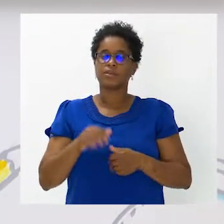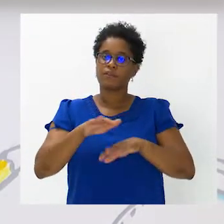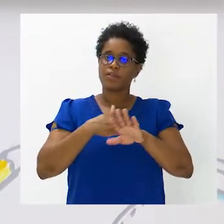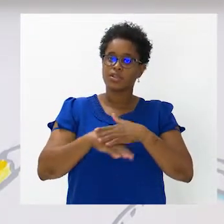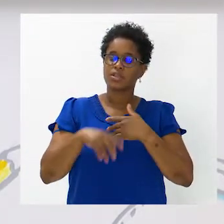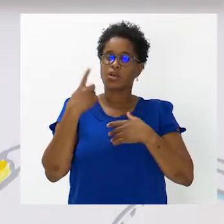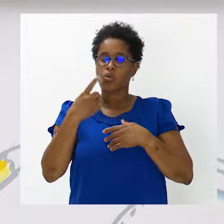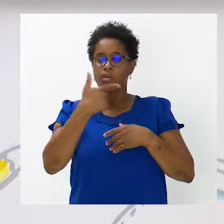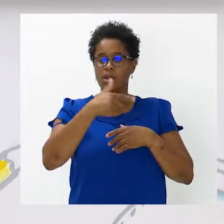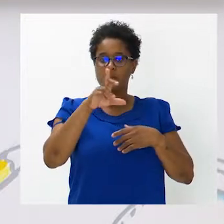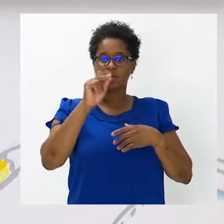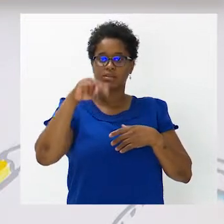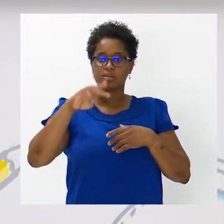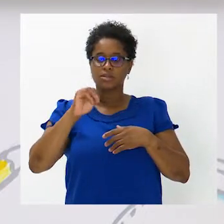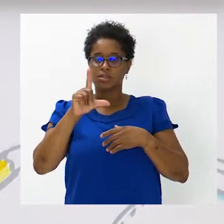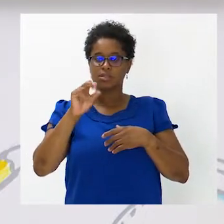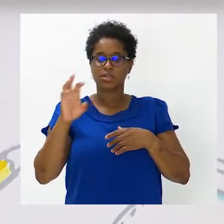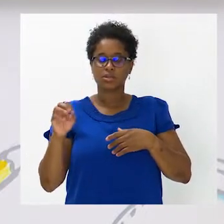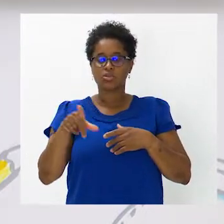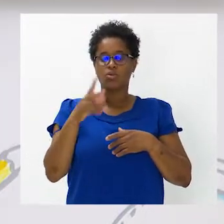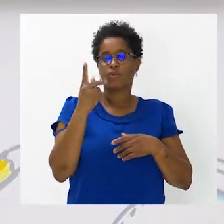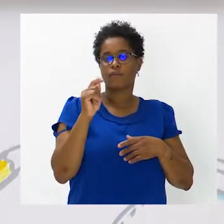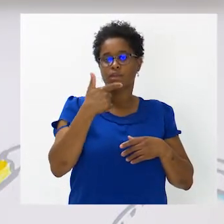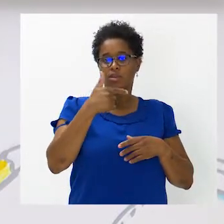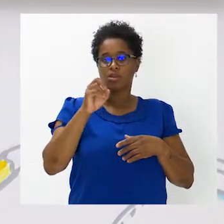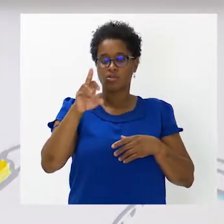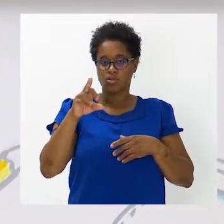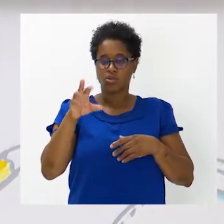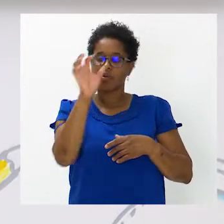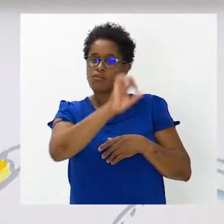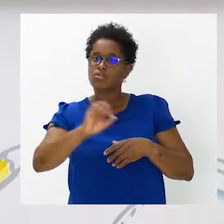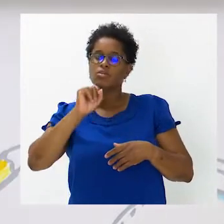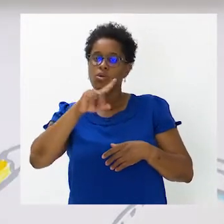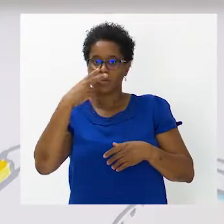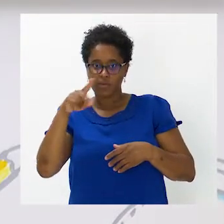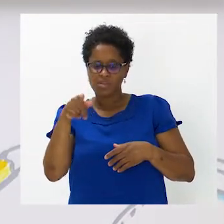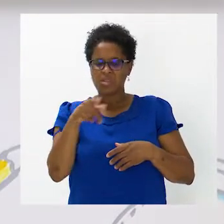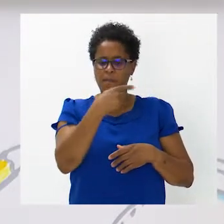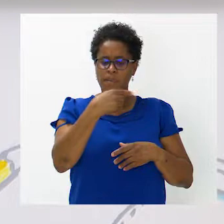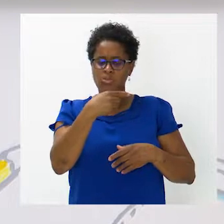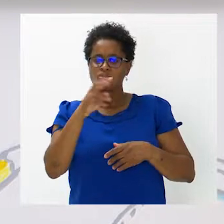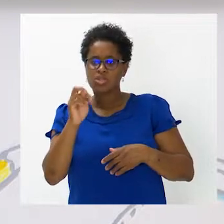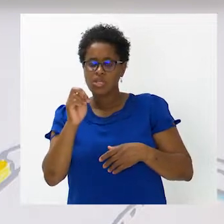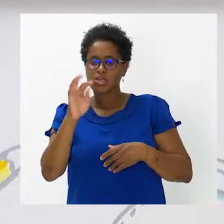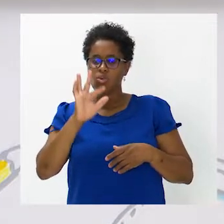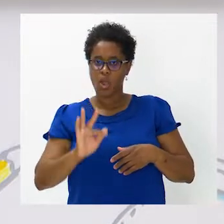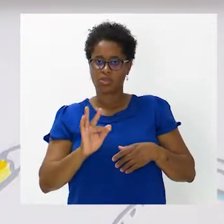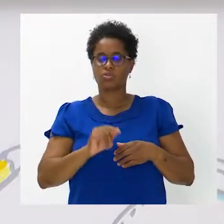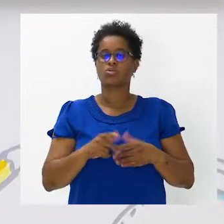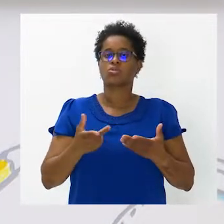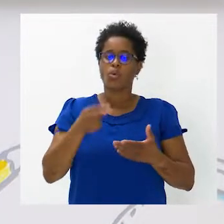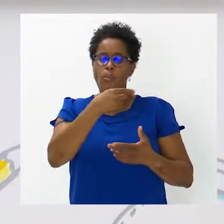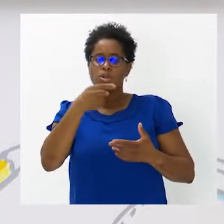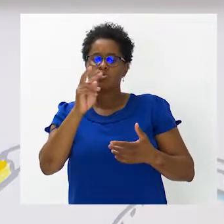de fazer uma translação segundo um vetor. Bom, como vocês podem ver, nós temos aqui -3, 4. Bom,